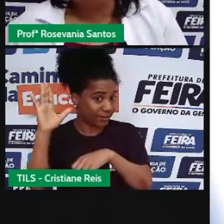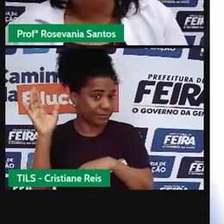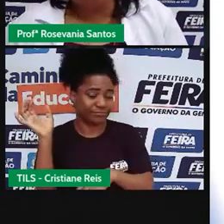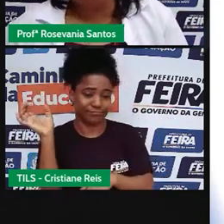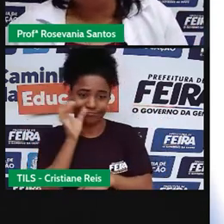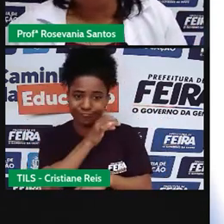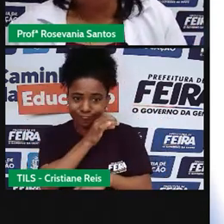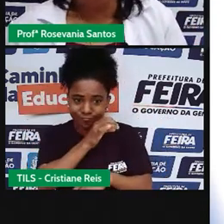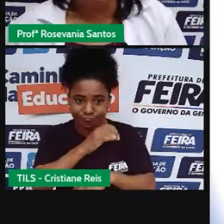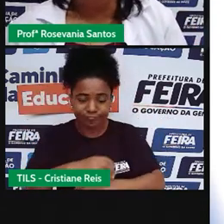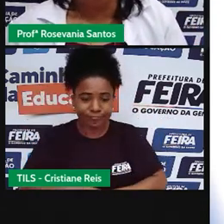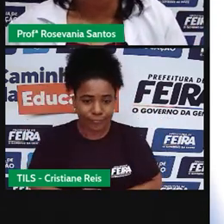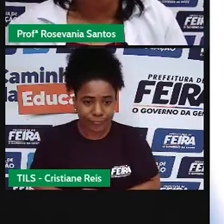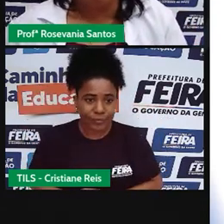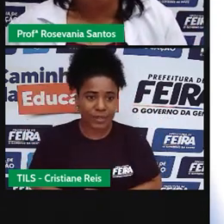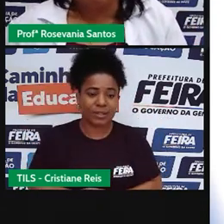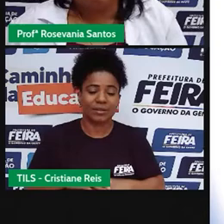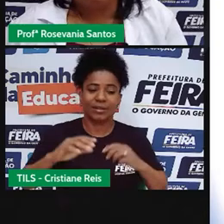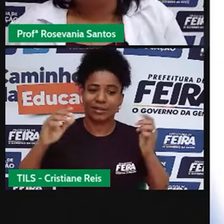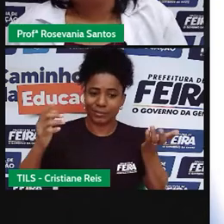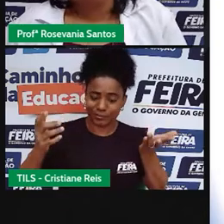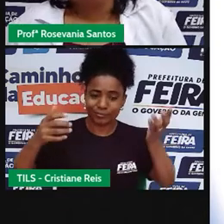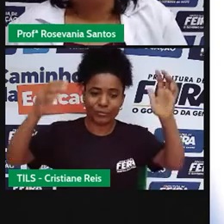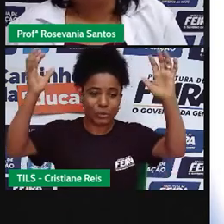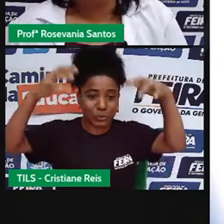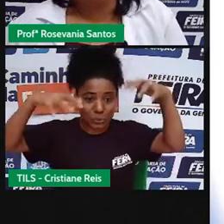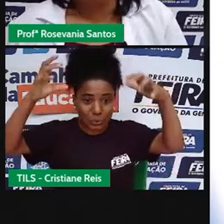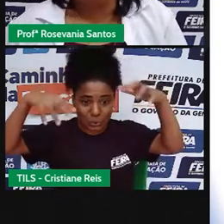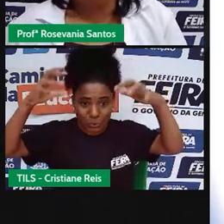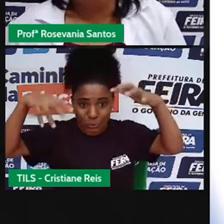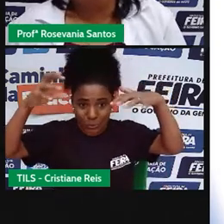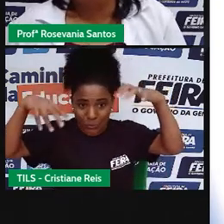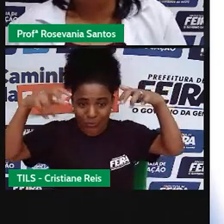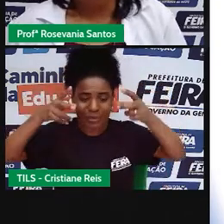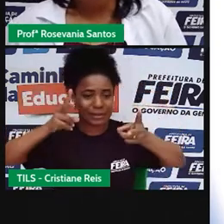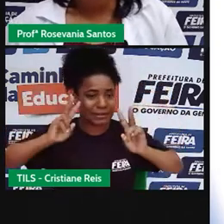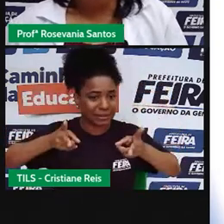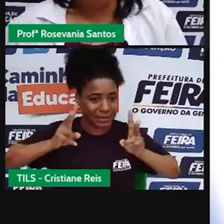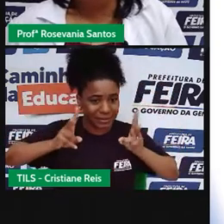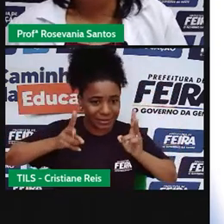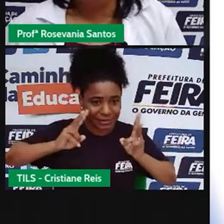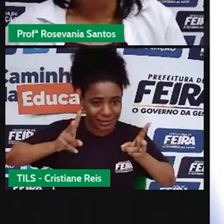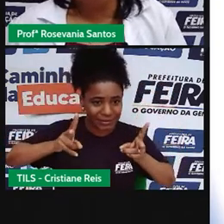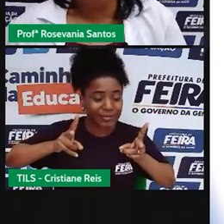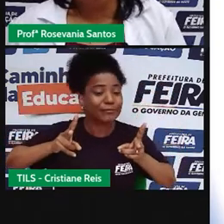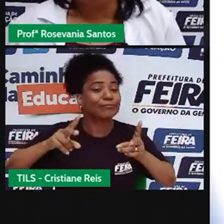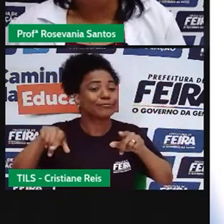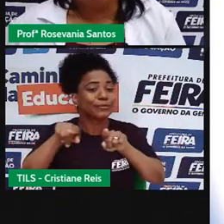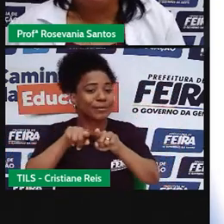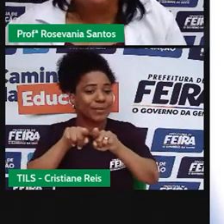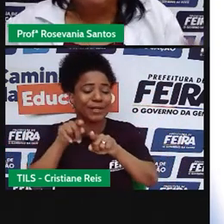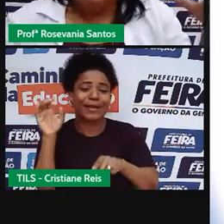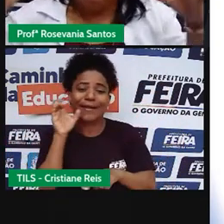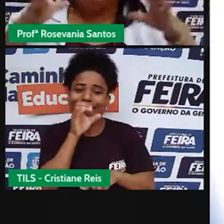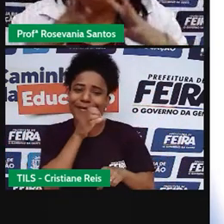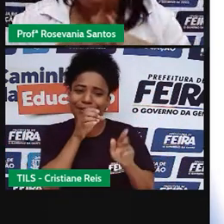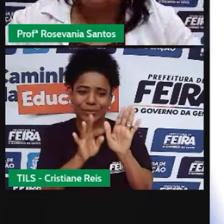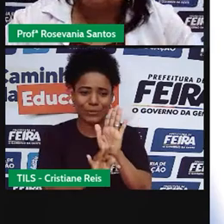tem chuvas durante o tempo todo, além das temperaturas elevadas, médias elevadas, e reduzida amplitude